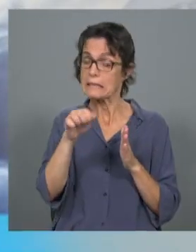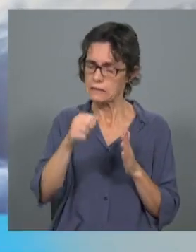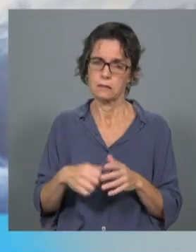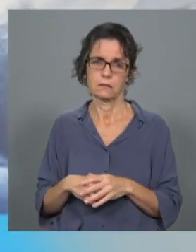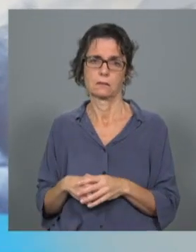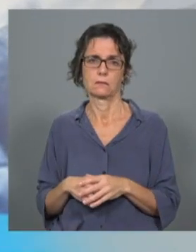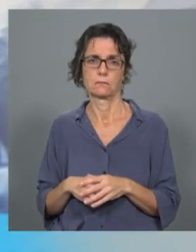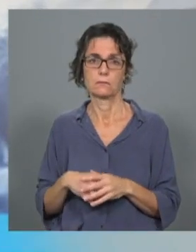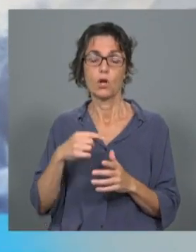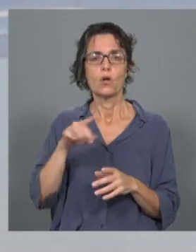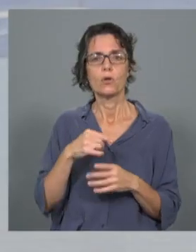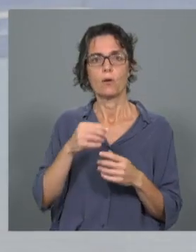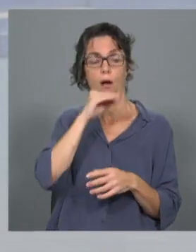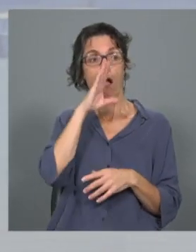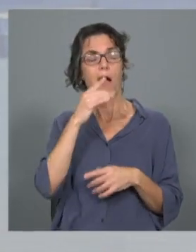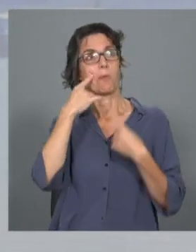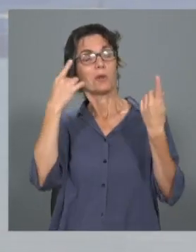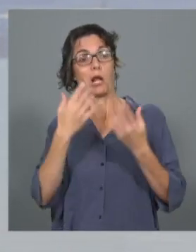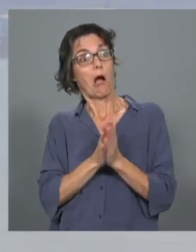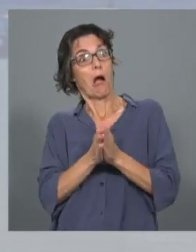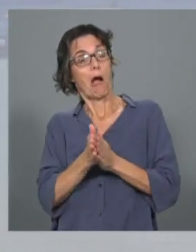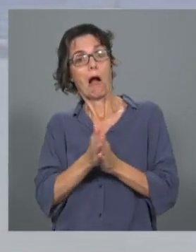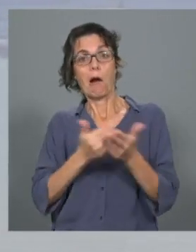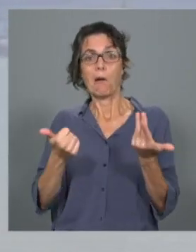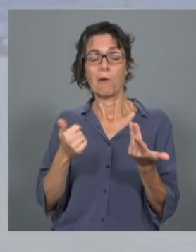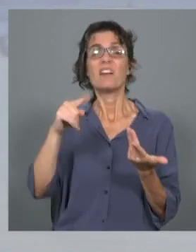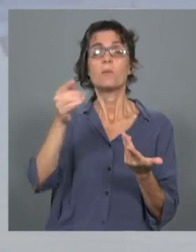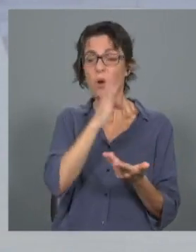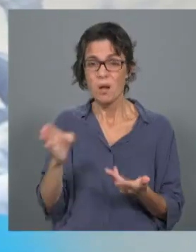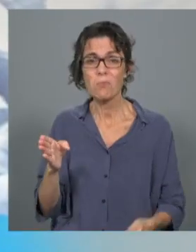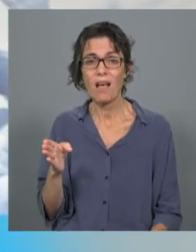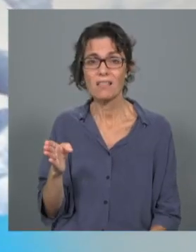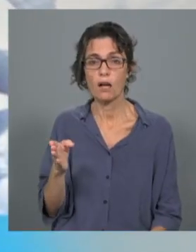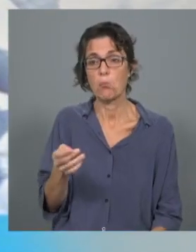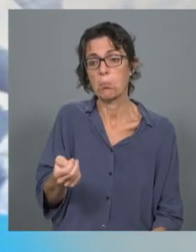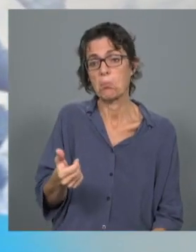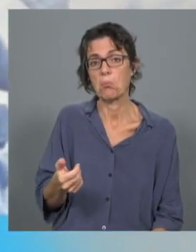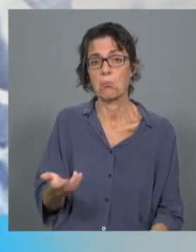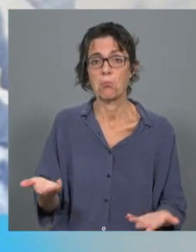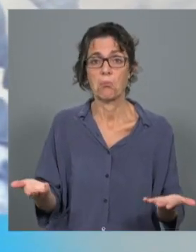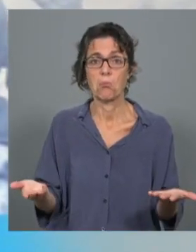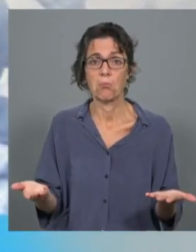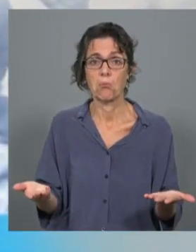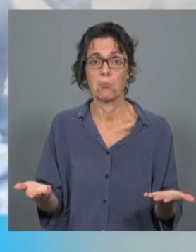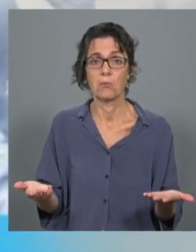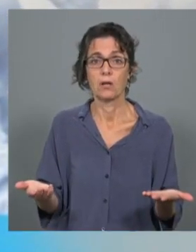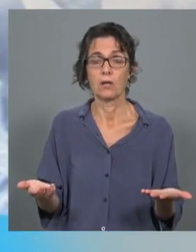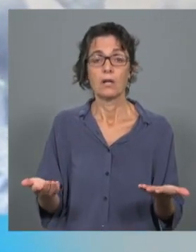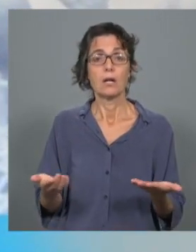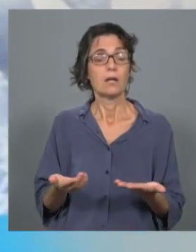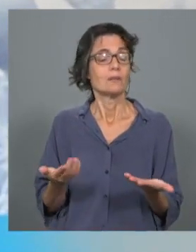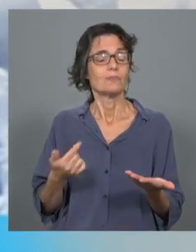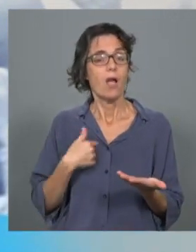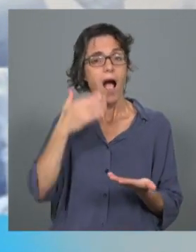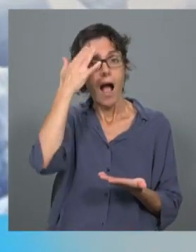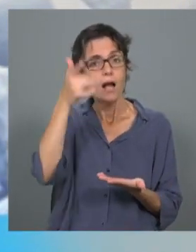podemos... Espantámos-nos com a publicação. Exatamente. Ficámos todos revoltados e fizemos algumas coisas e dizemos coisas muito belas, mas depois, na prática, eu julgo que isto não